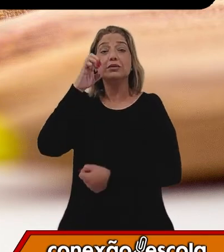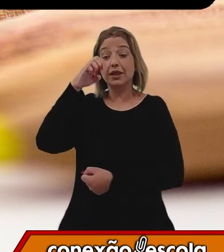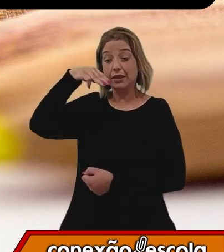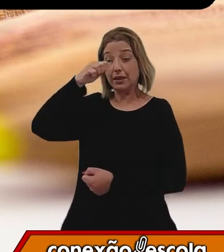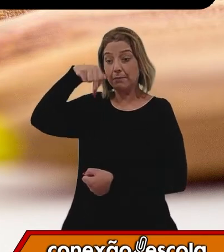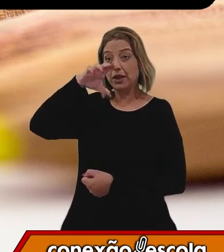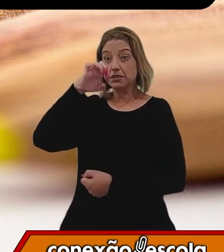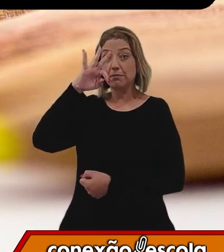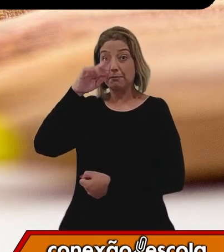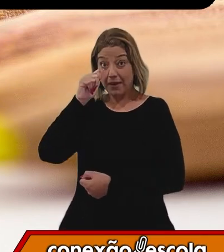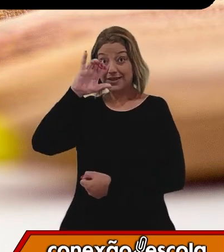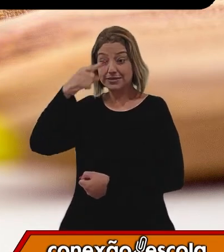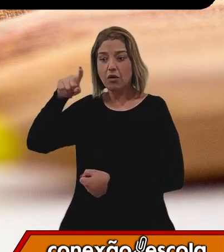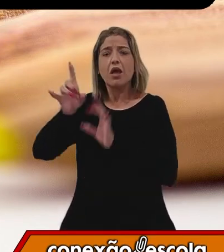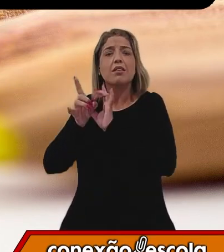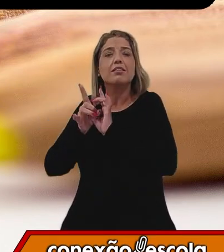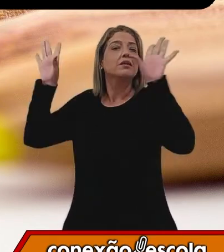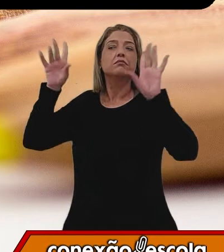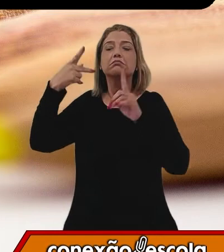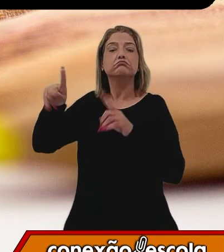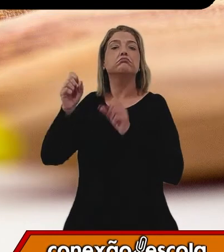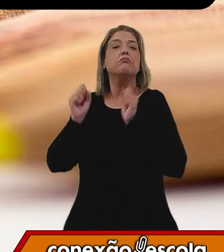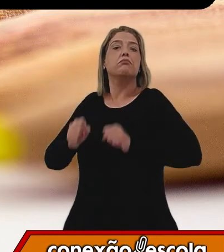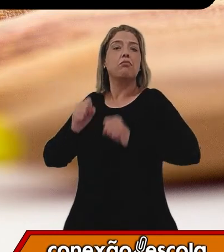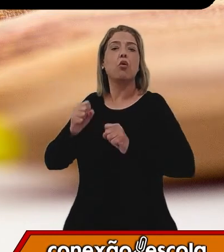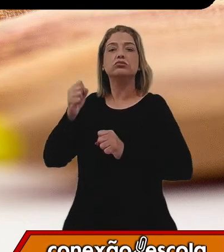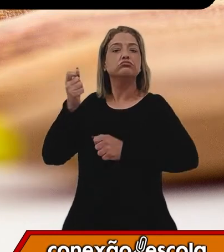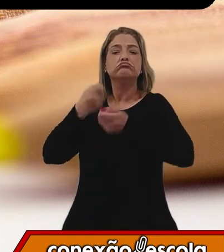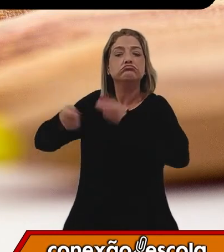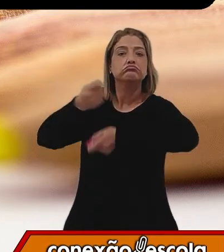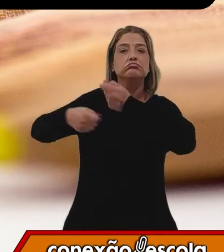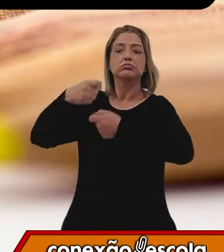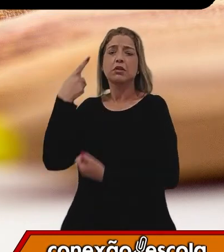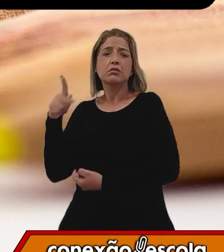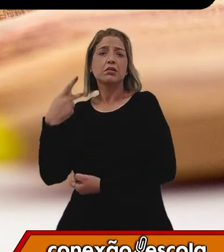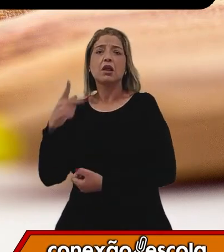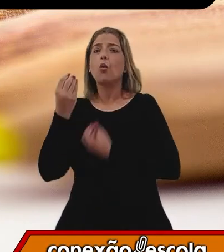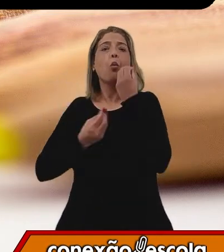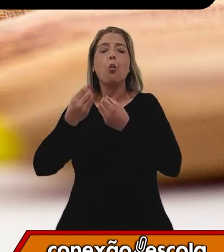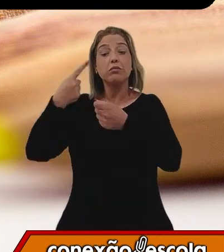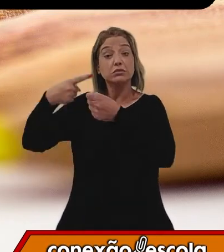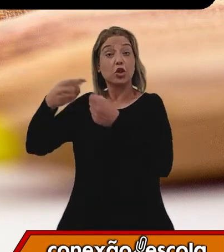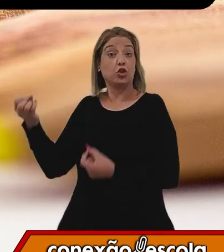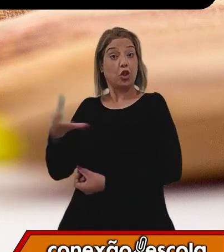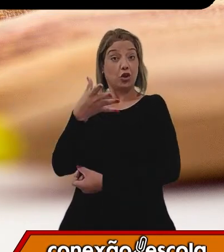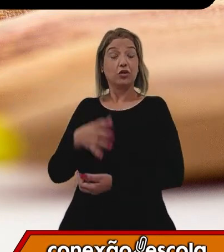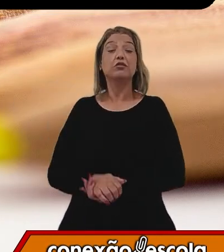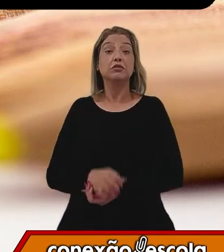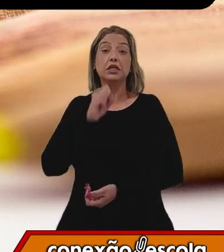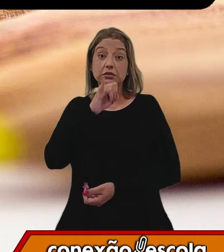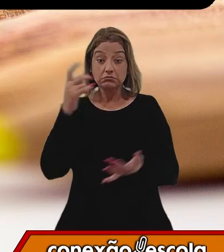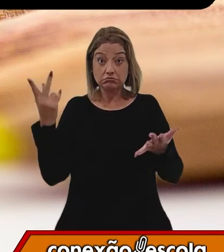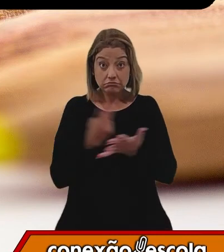A sua independência, a sua autonomia. Podem se tornar uma outra cidade. E caso isso